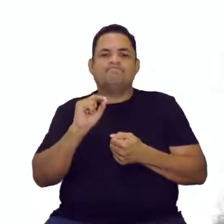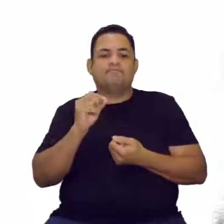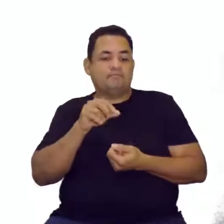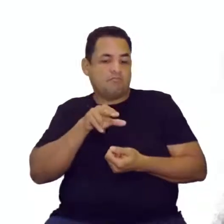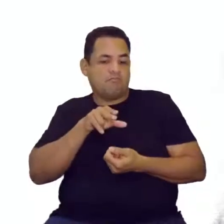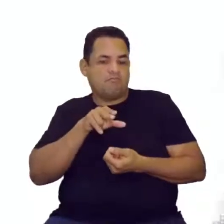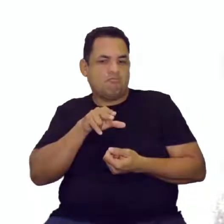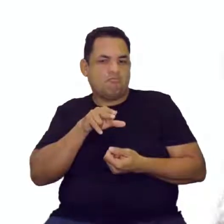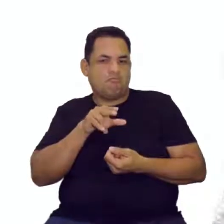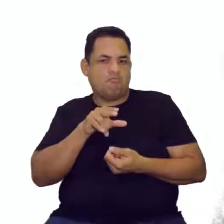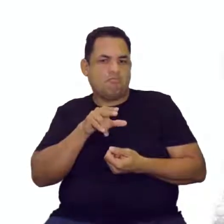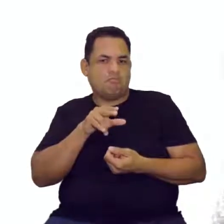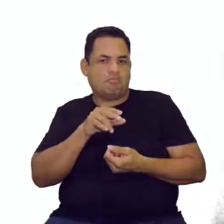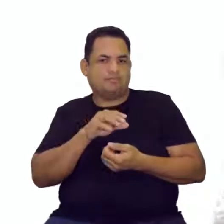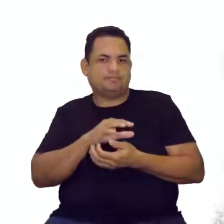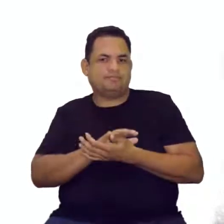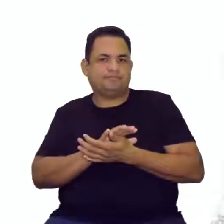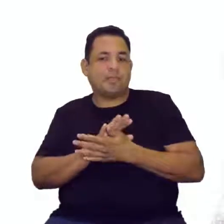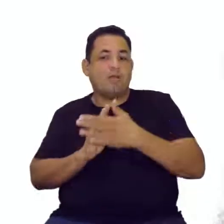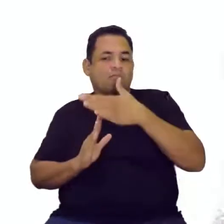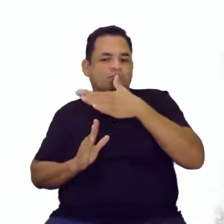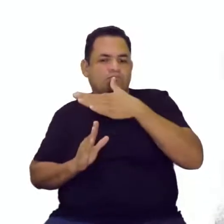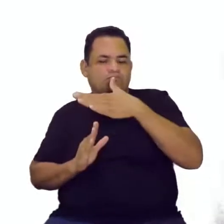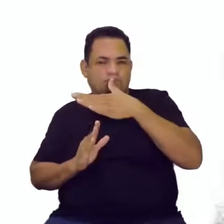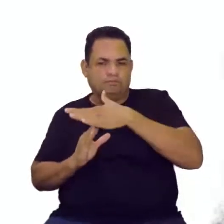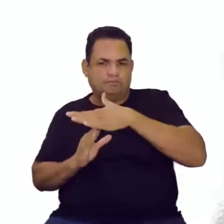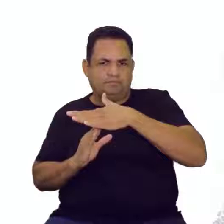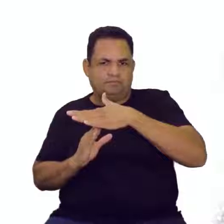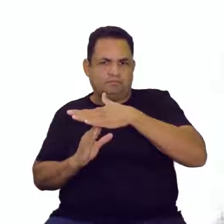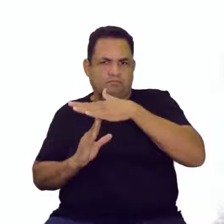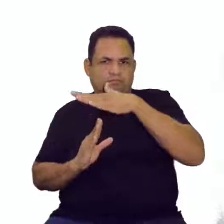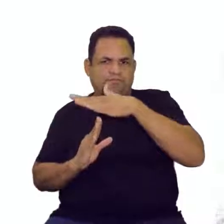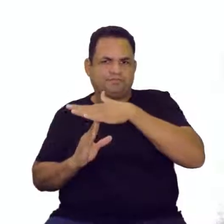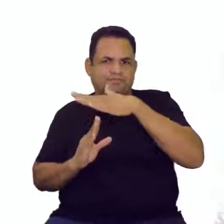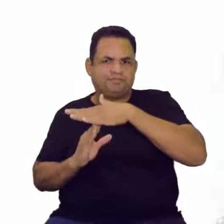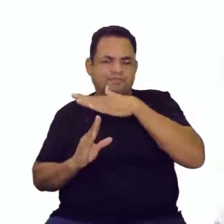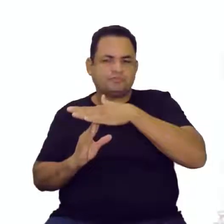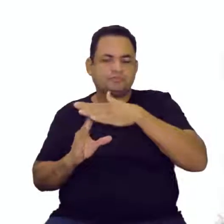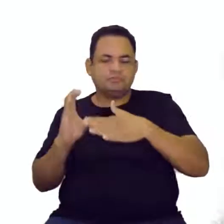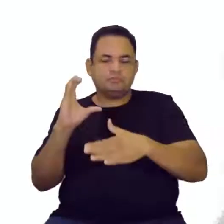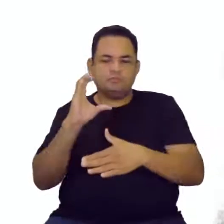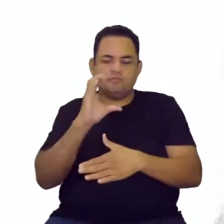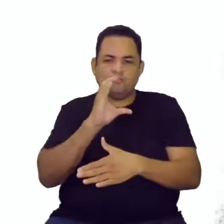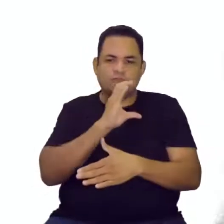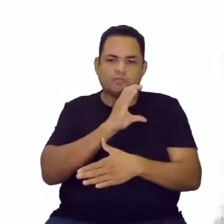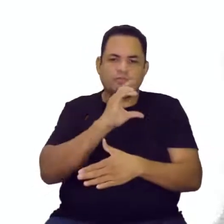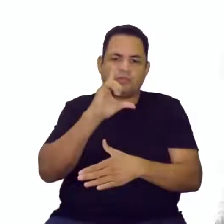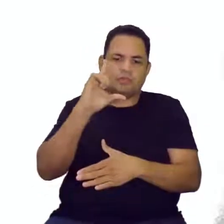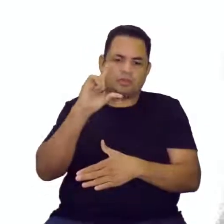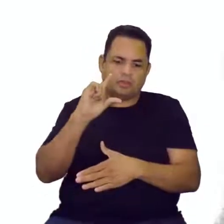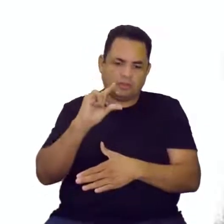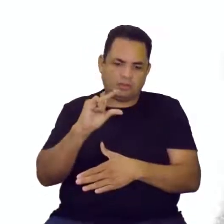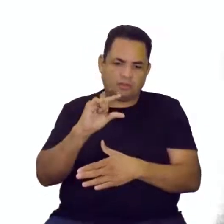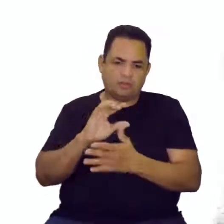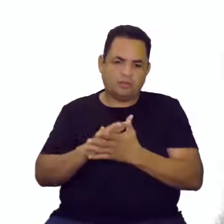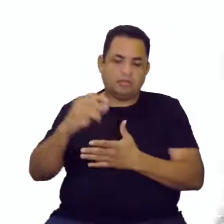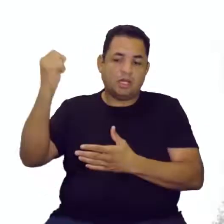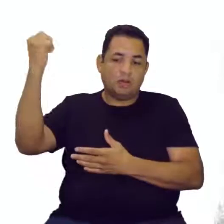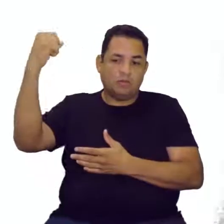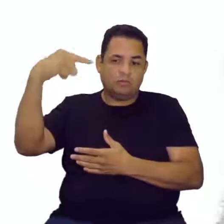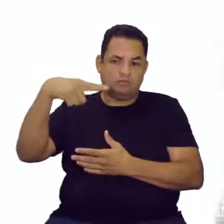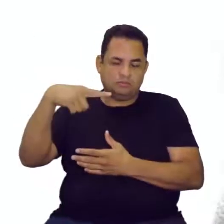gases, eles vão reter grande parte do calor gerado pela luz do